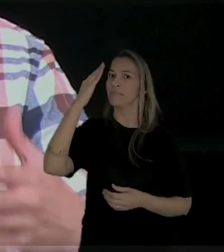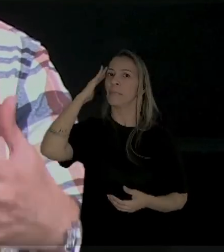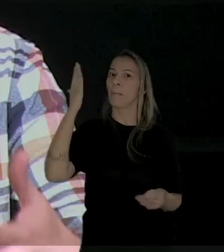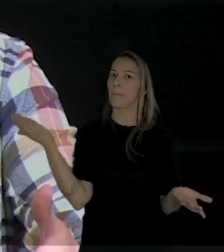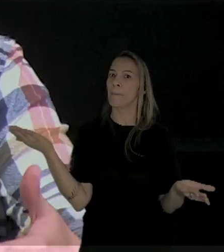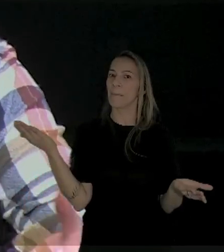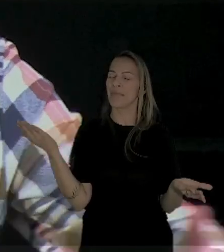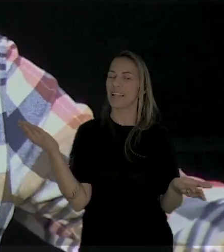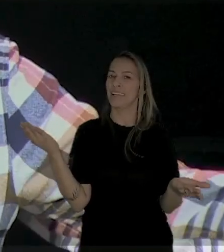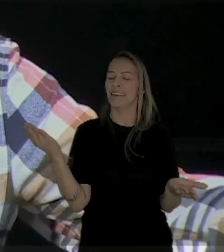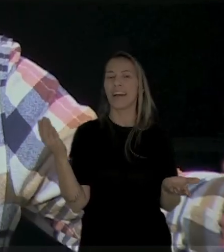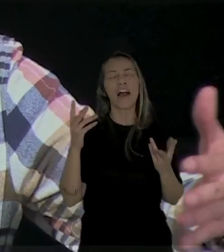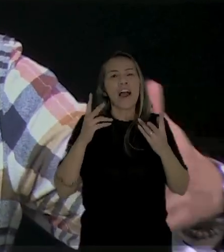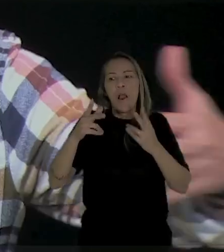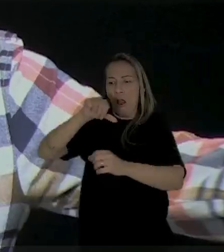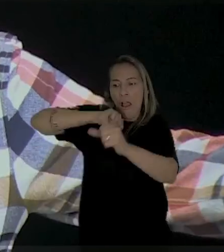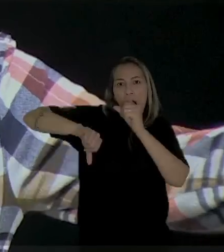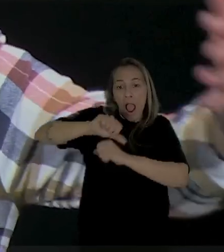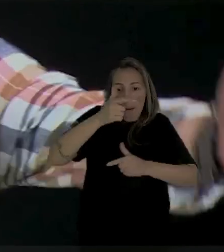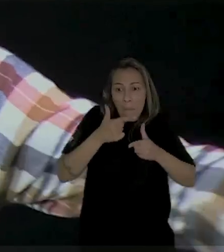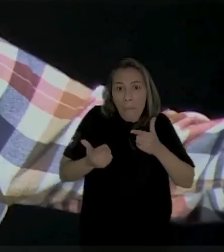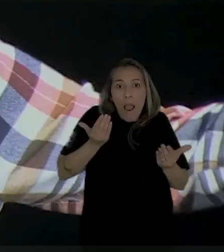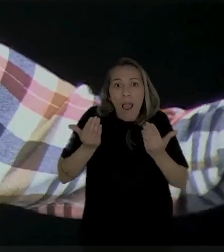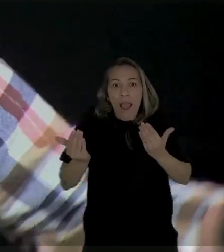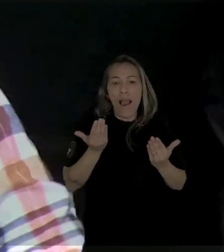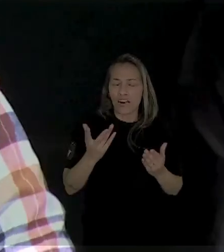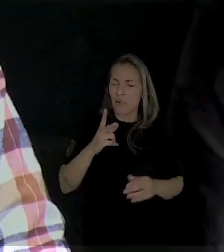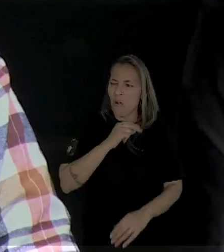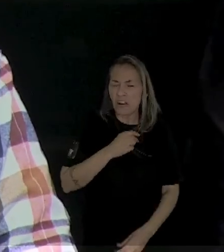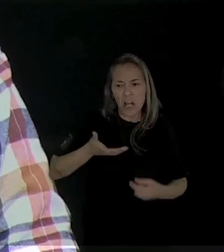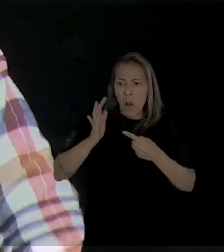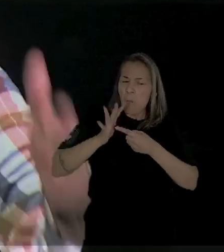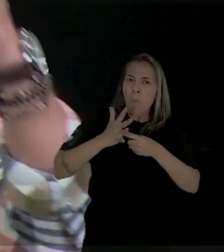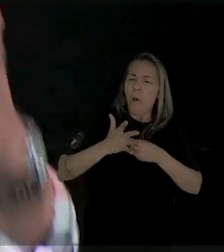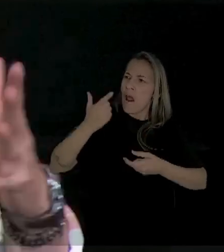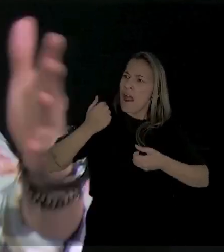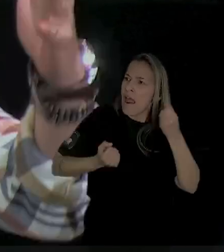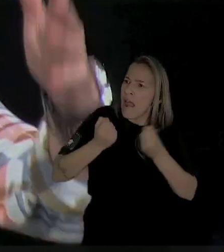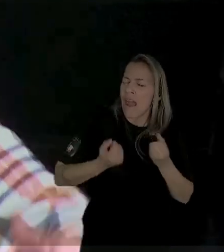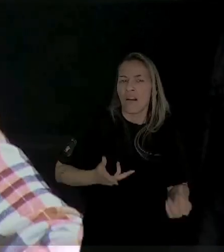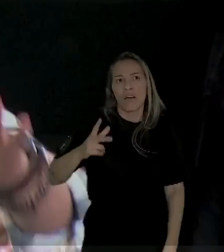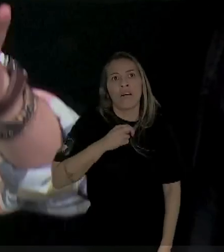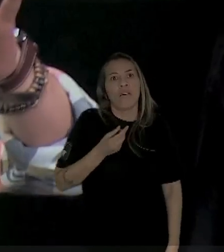Meu orçamento, quando eu achei que esse mês pagava o motor do carro, mas não consigo.